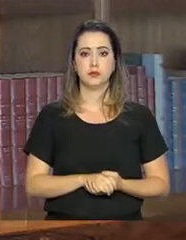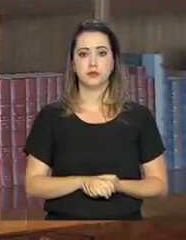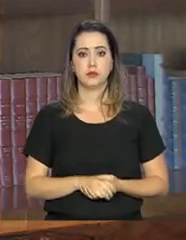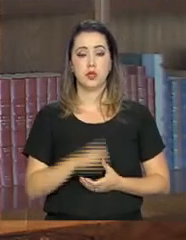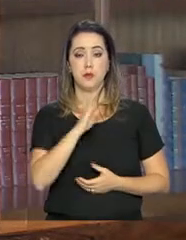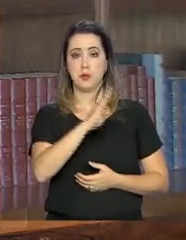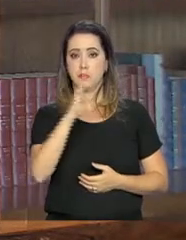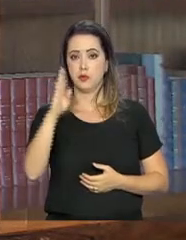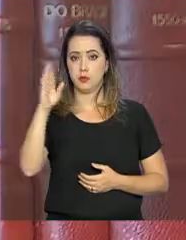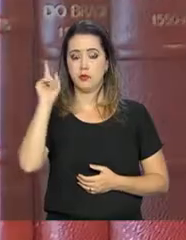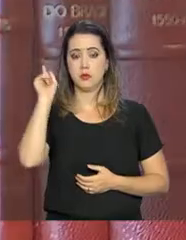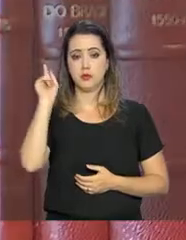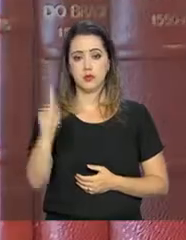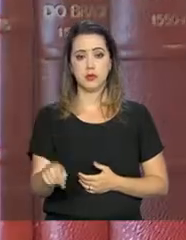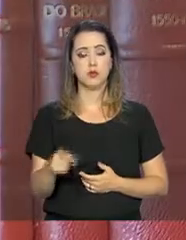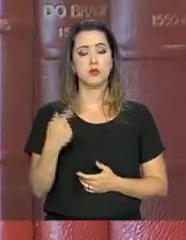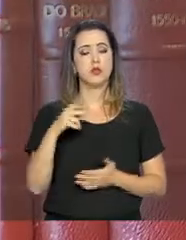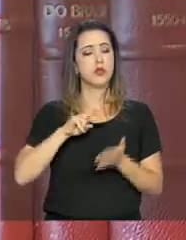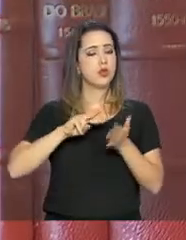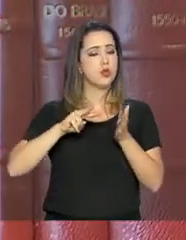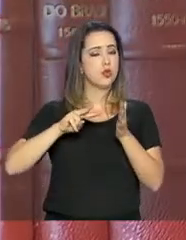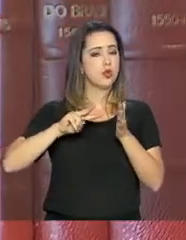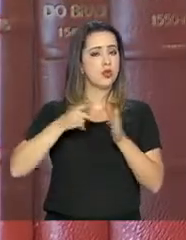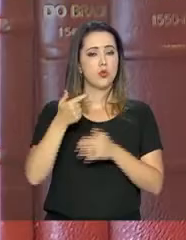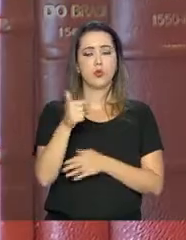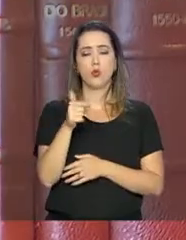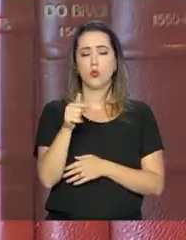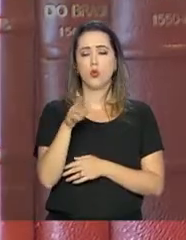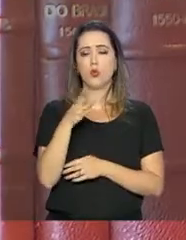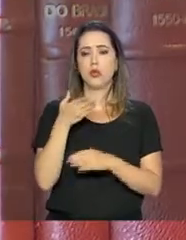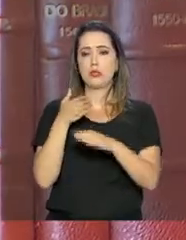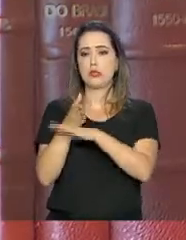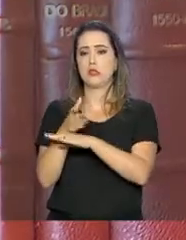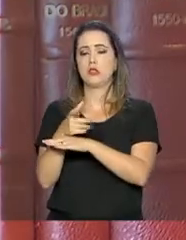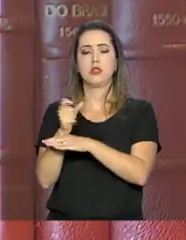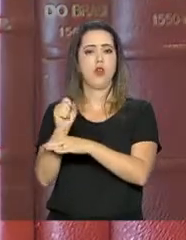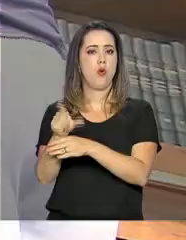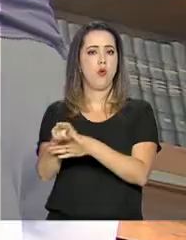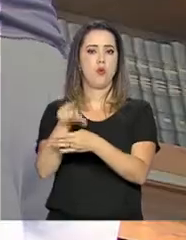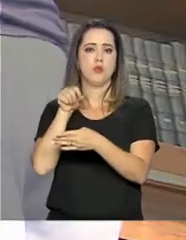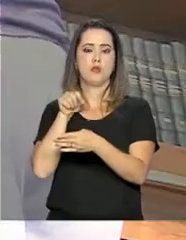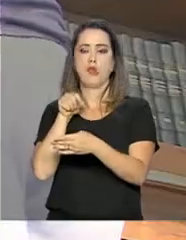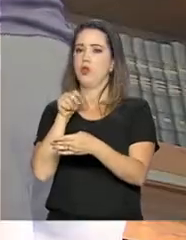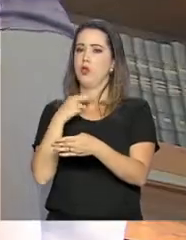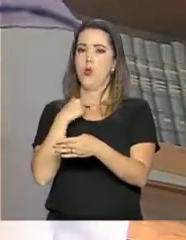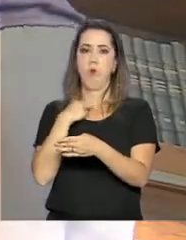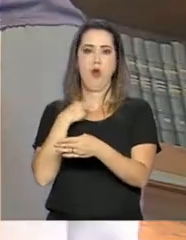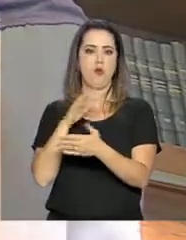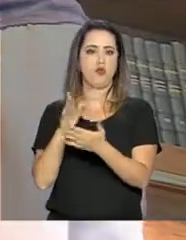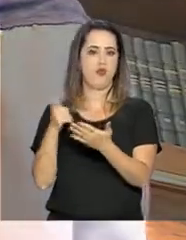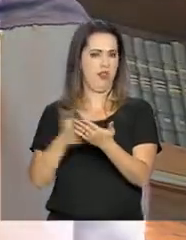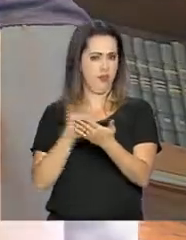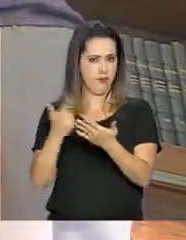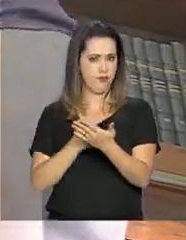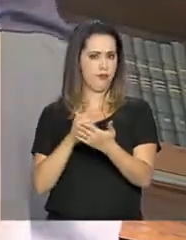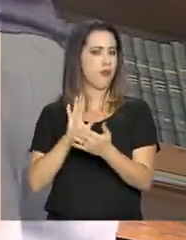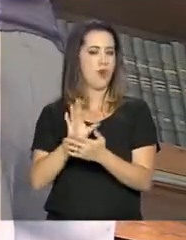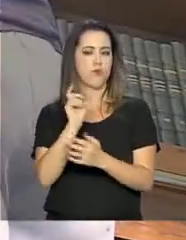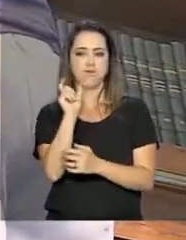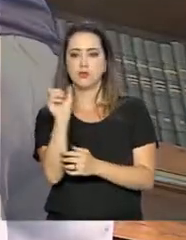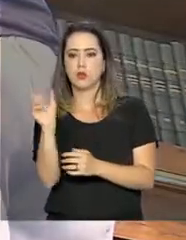tomada pelo patrimônio e isso quer dizer que nenhum livro pode entrar ou sair do local por isso é um trabalho constante de